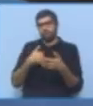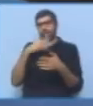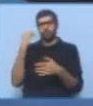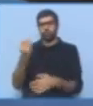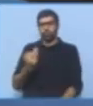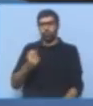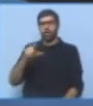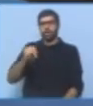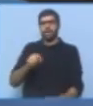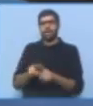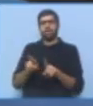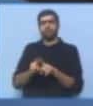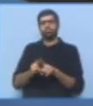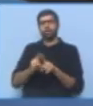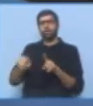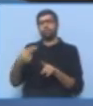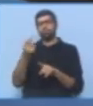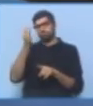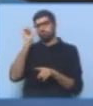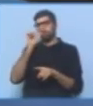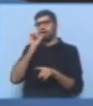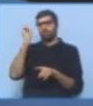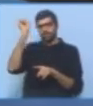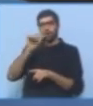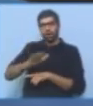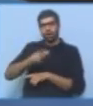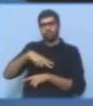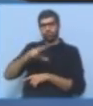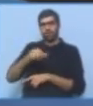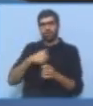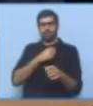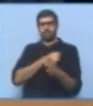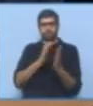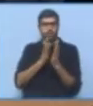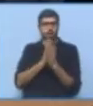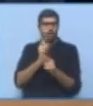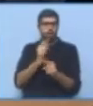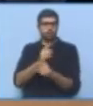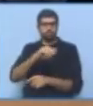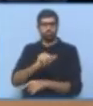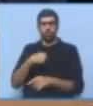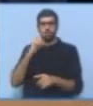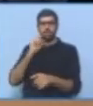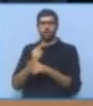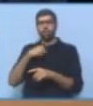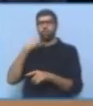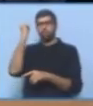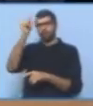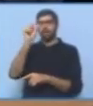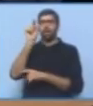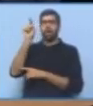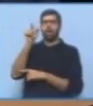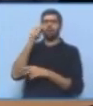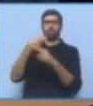Com inclusive irmãos que depois se batizaram cá na paróquia da Cova da Piedade, precisamente ao mesmo tempo em que eu era batizada